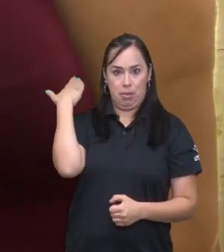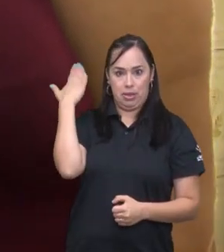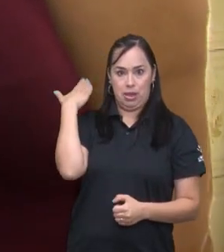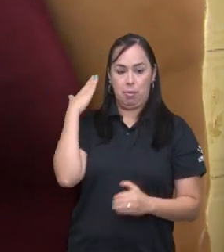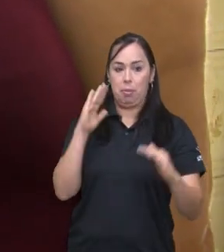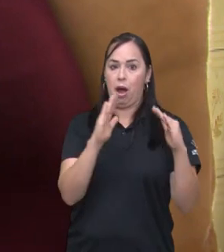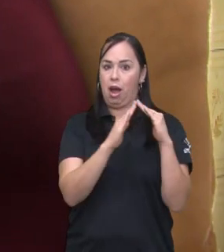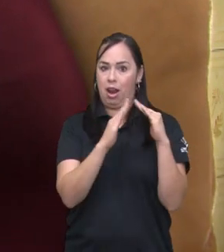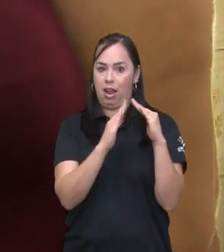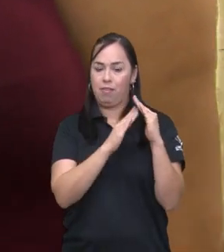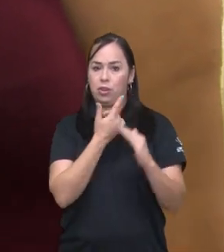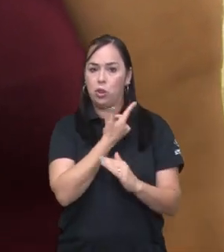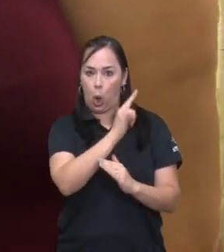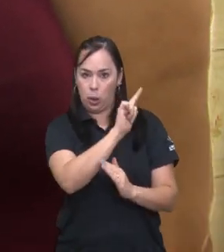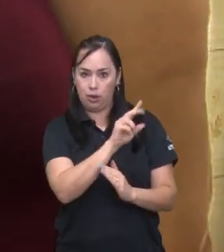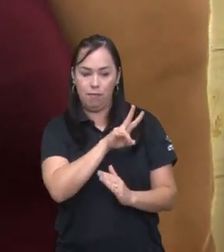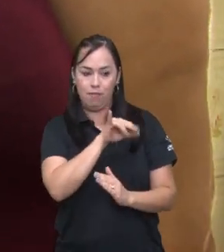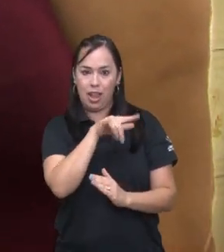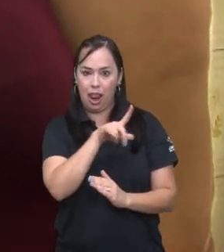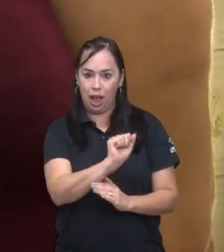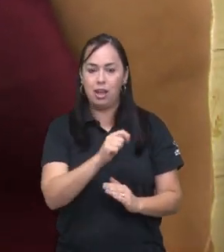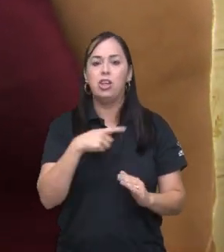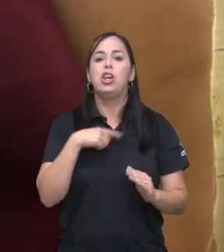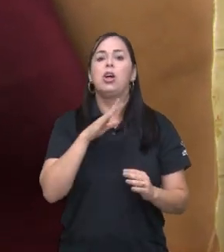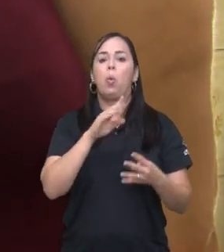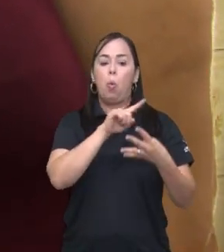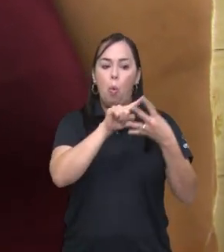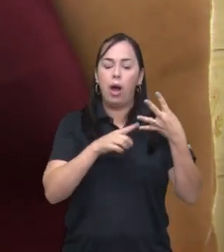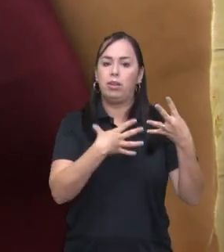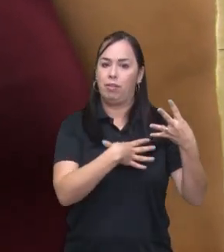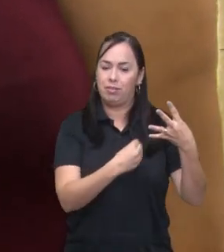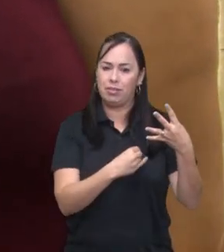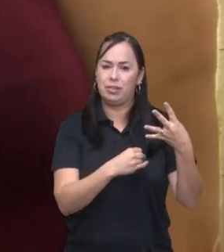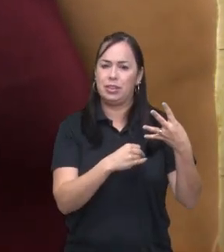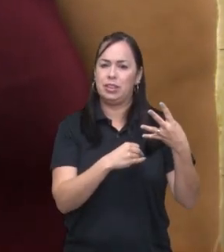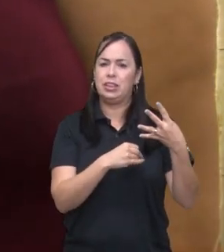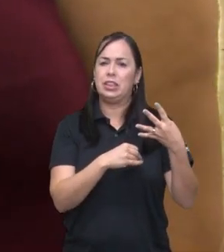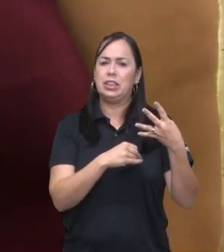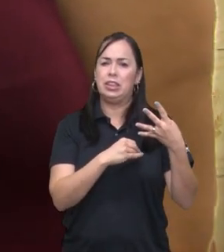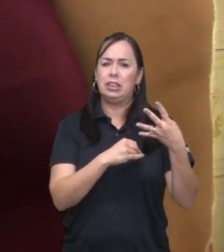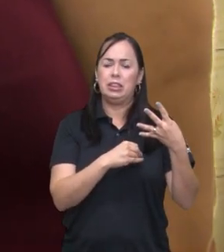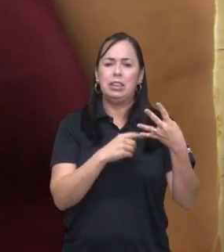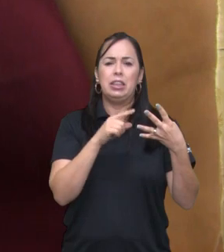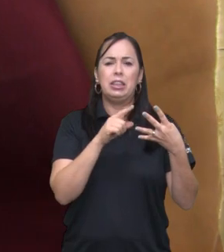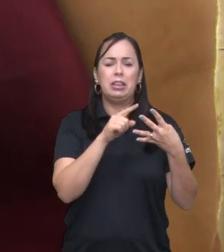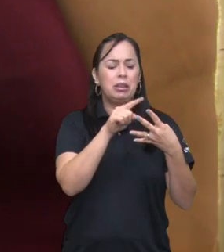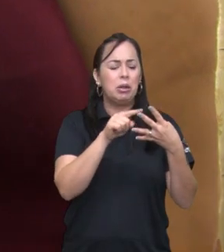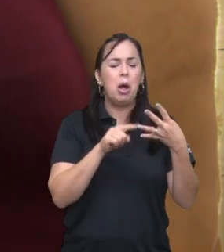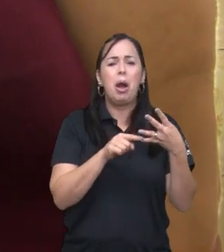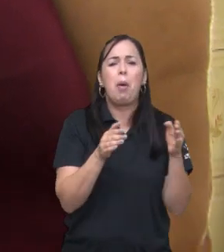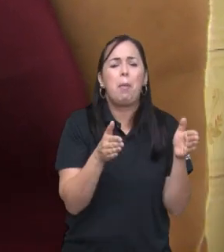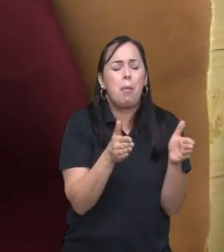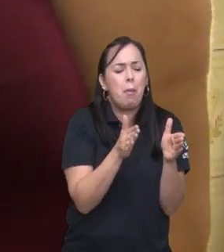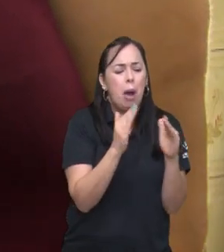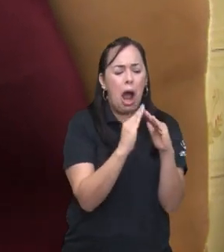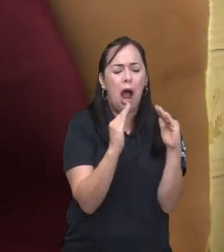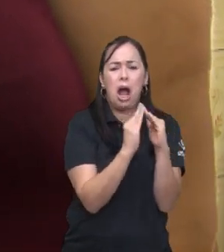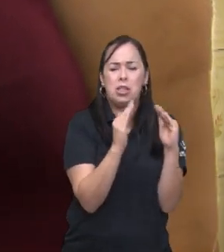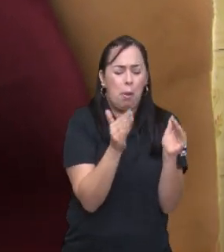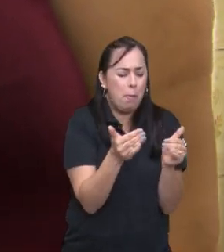Industrial, já ia para 4 filhos. E era 3 cômodos, um quarto só para todo mundo, não tinha